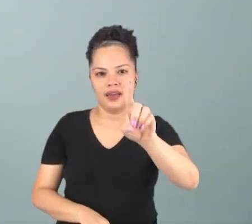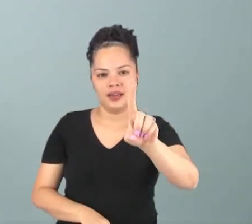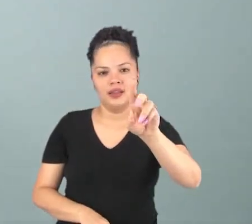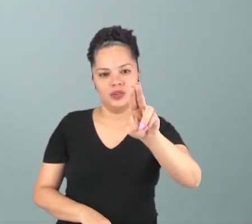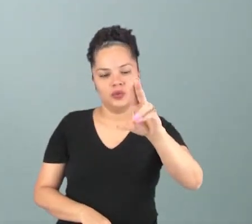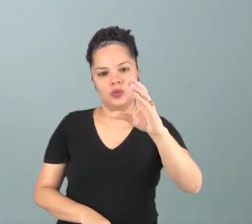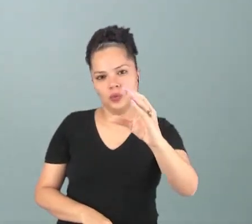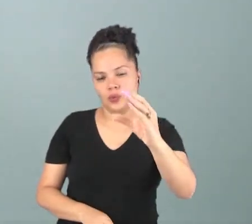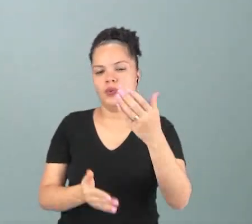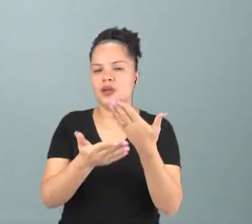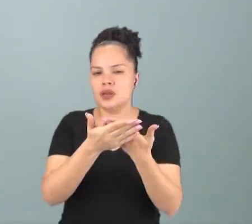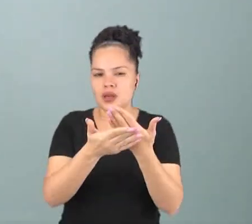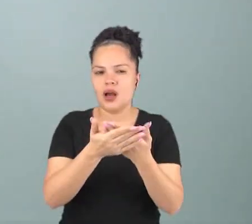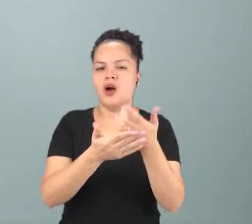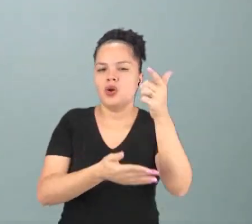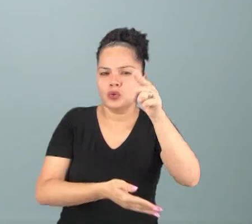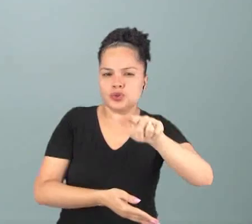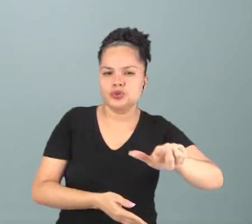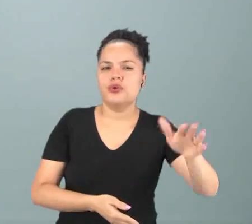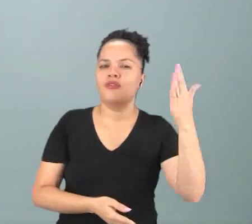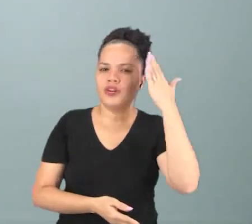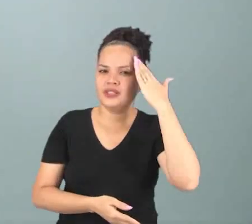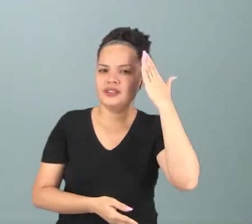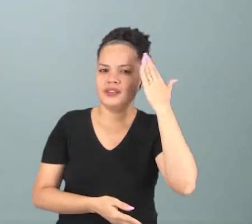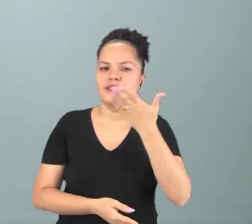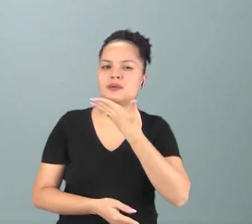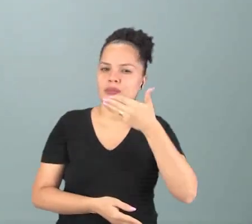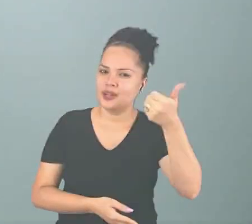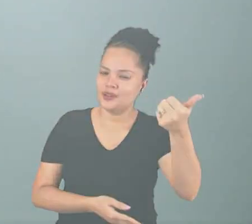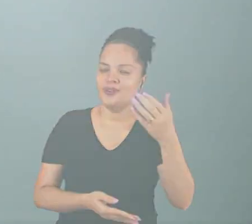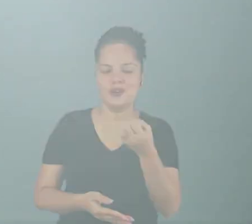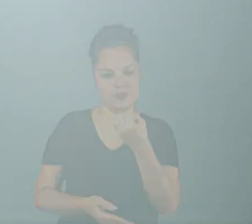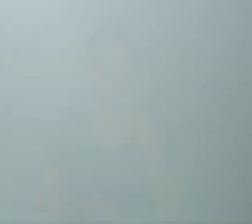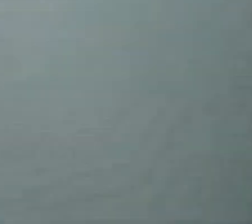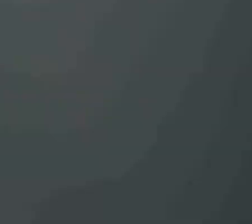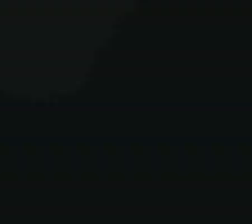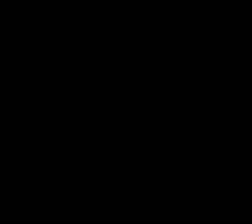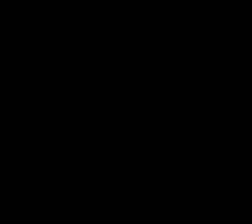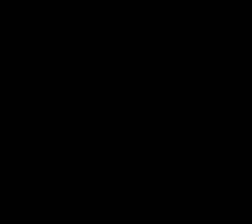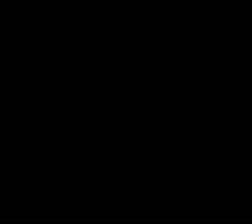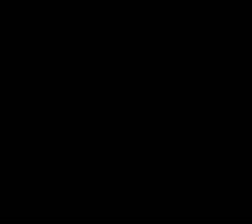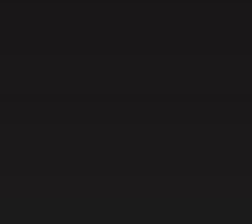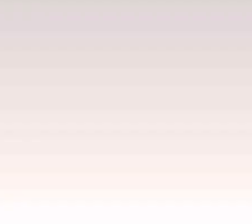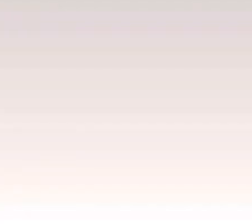assista essa aula novamente para você melhor fixar o conteúdo. Bons estudos e até a próxima.